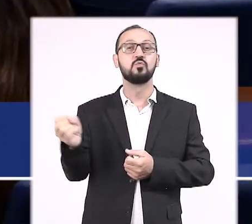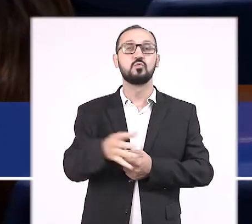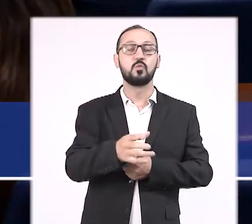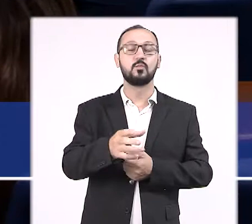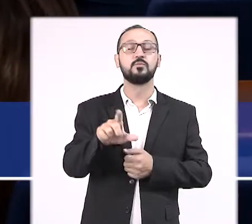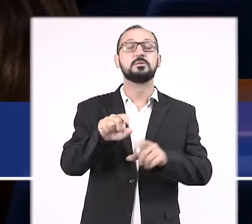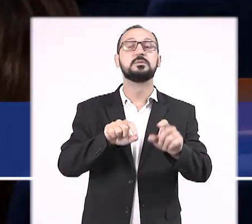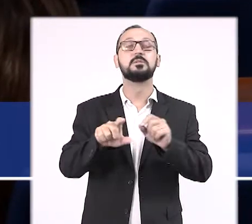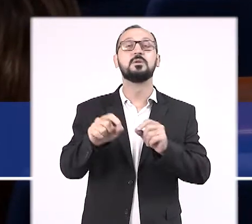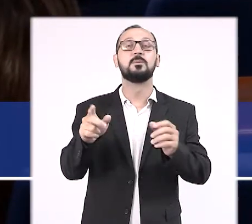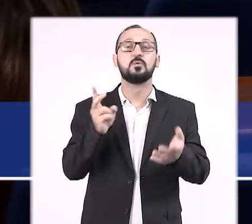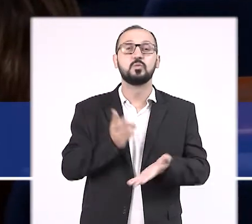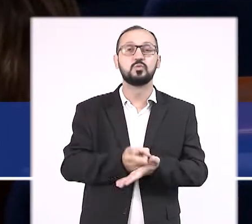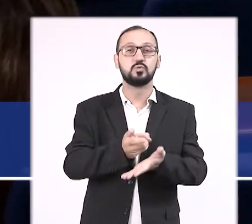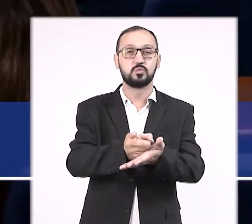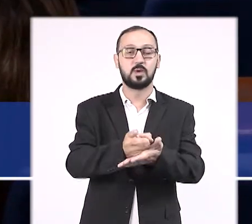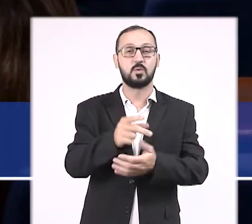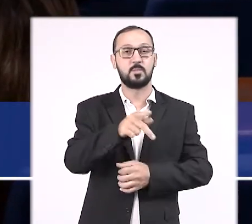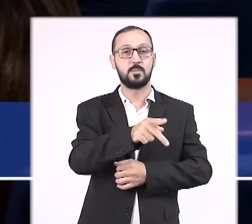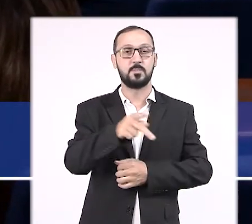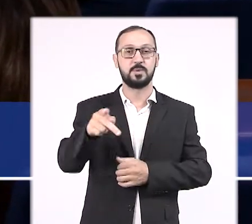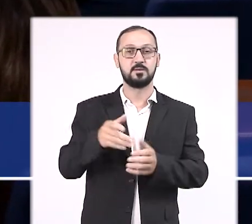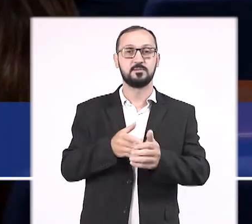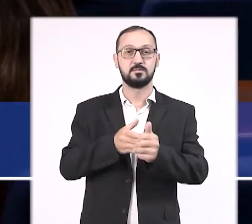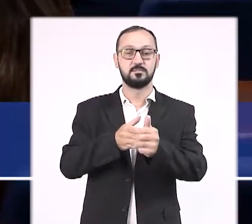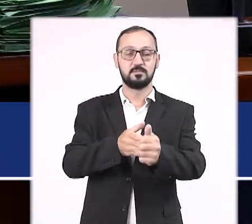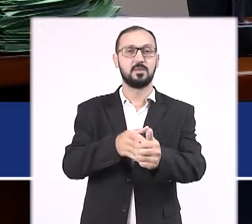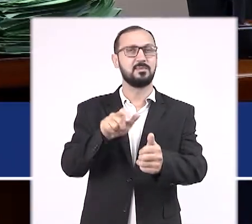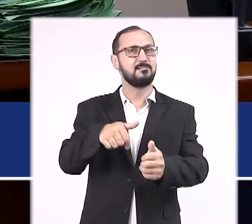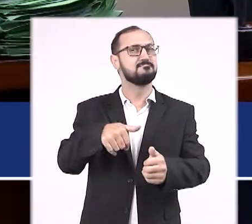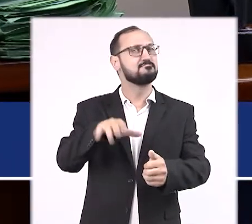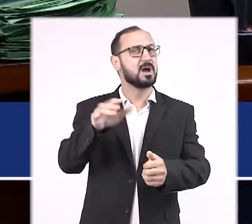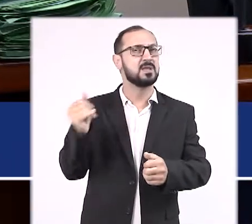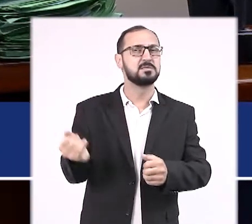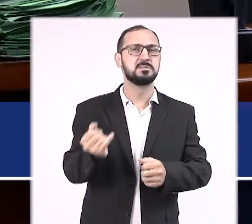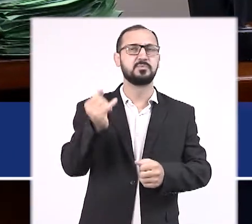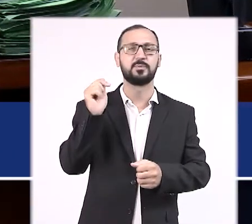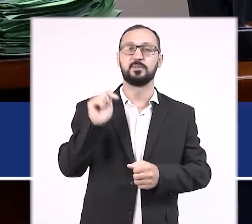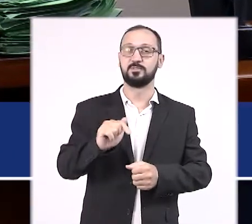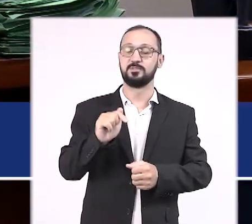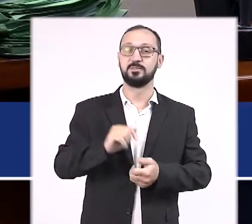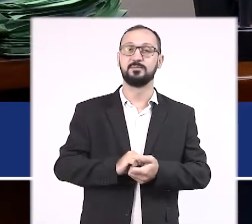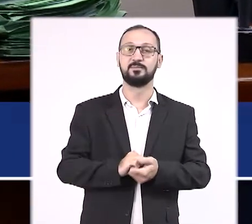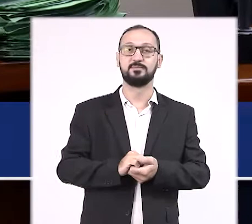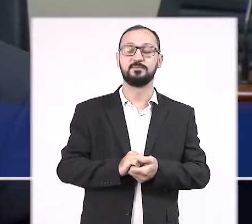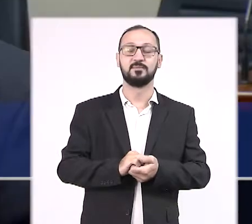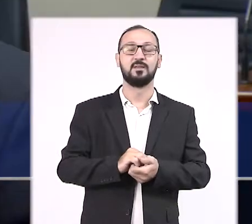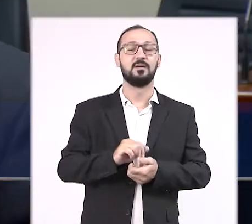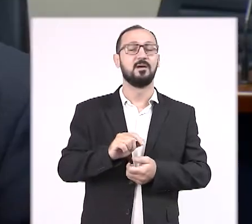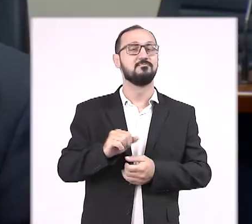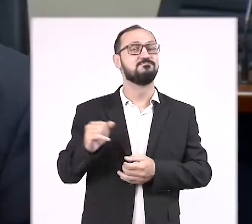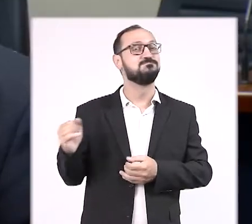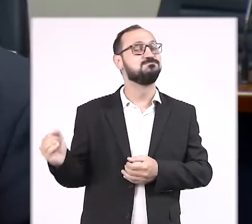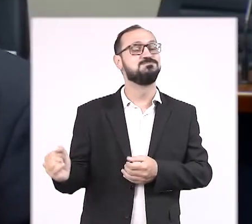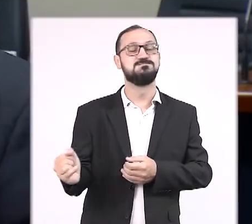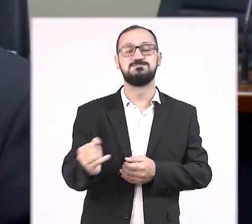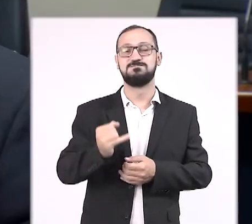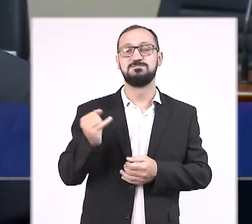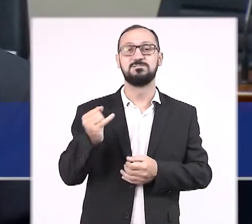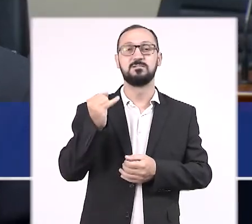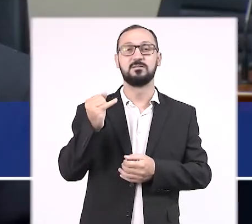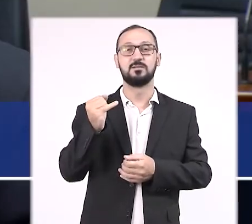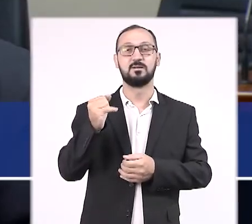foi novamente escolhido para presidir esta comissão, que é a mais importante da Casa de Leis. Nós é de suma